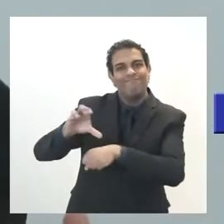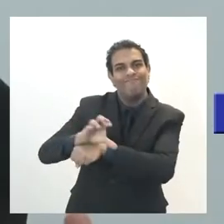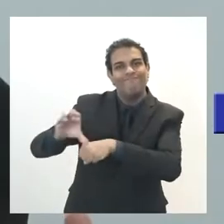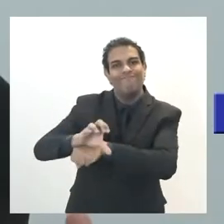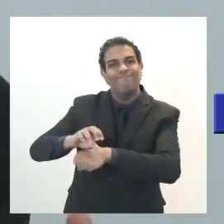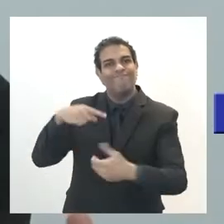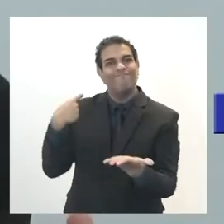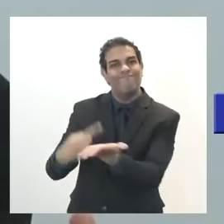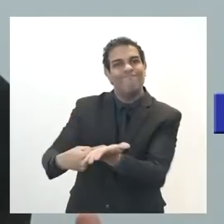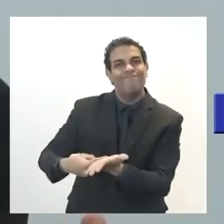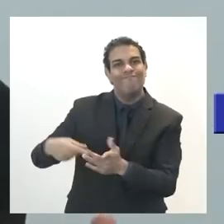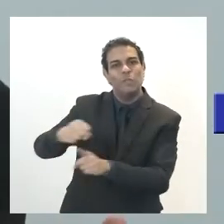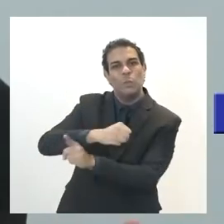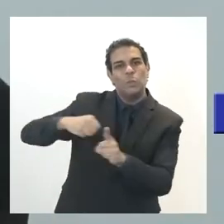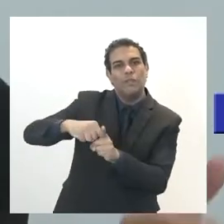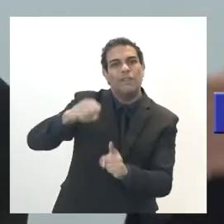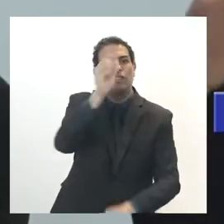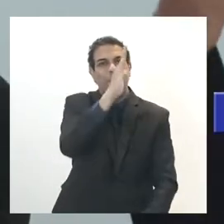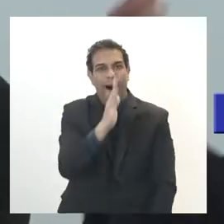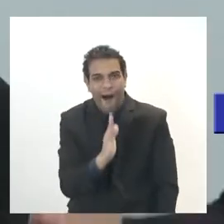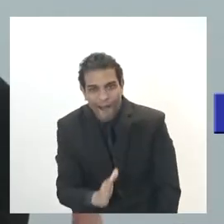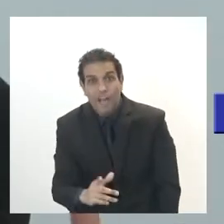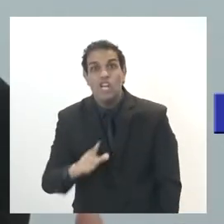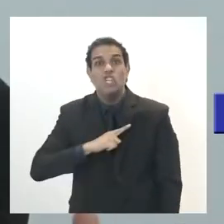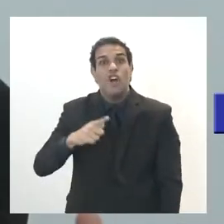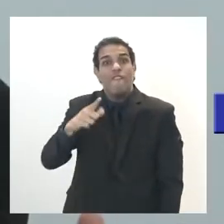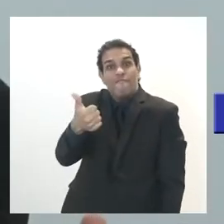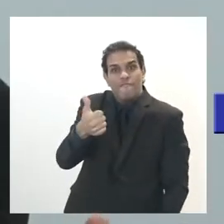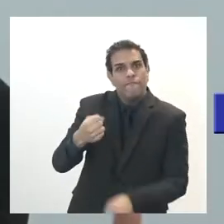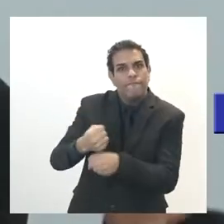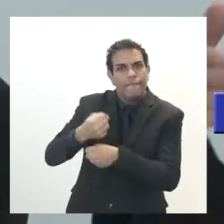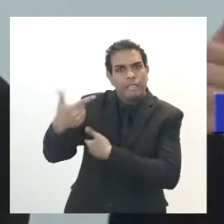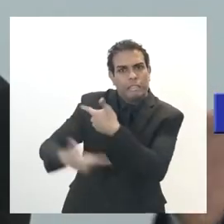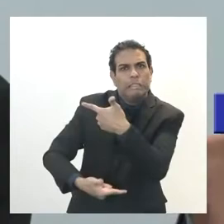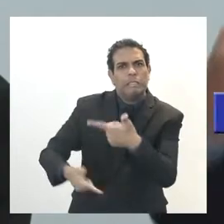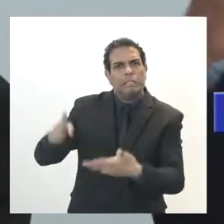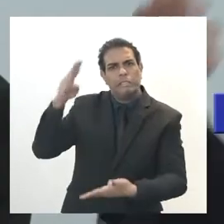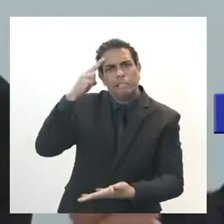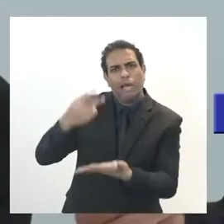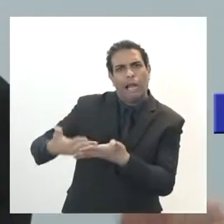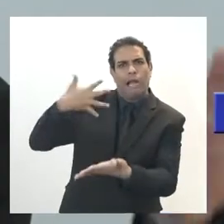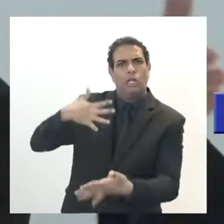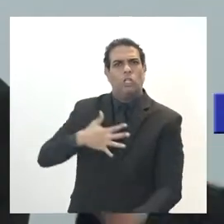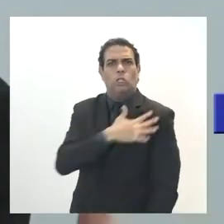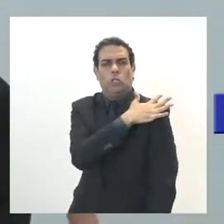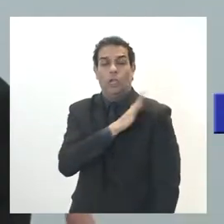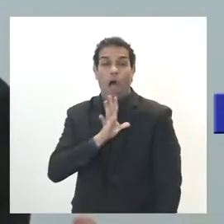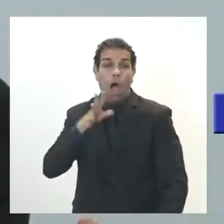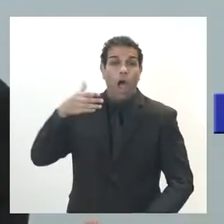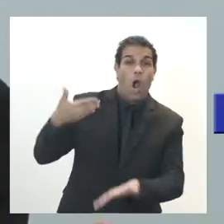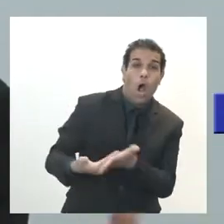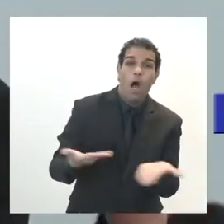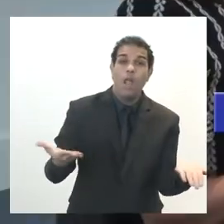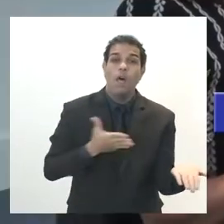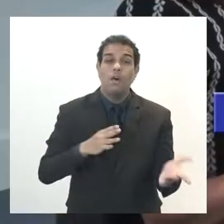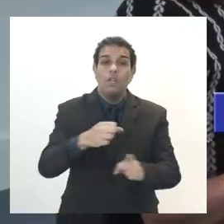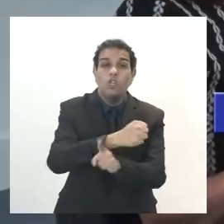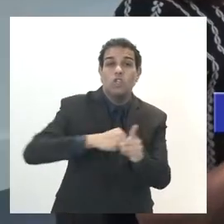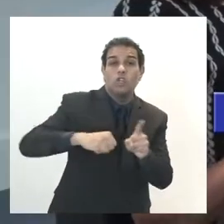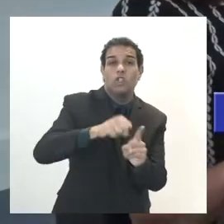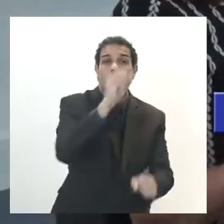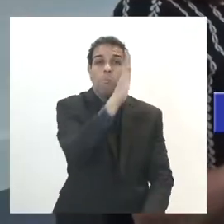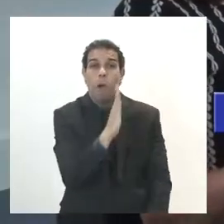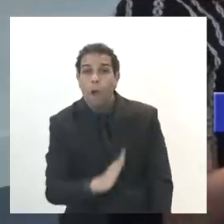pactuação que a sociedade brasileira estabeleceu depois de 21 anos de arbítrio de maneira estabelecer um estado social no